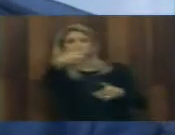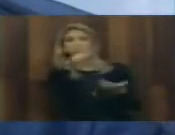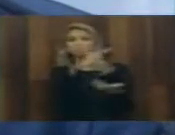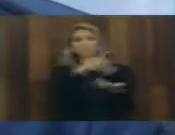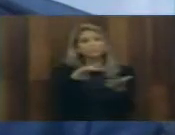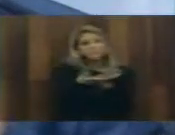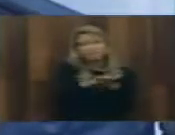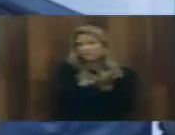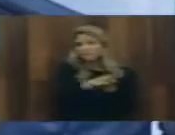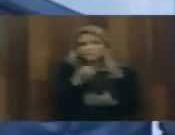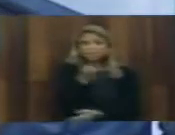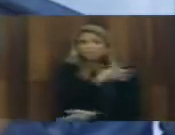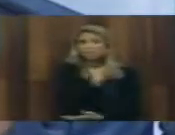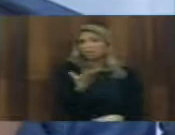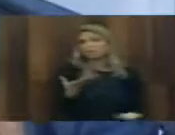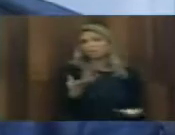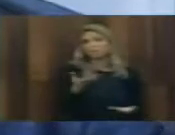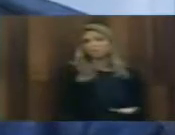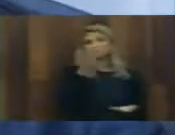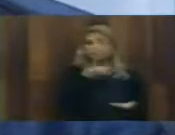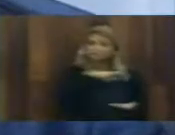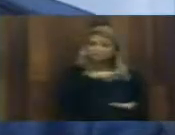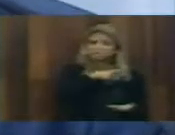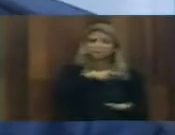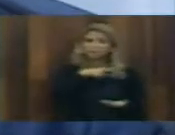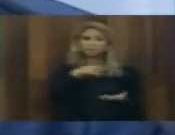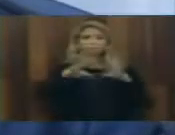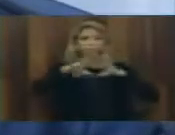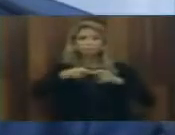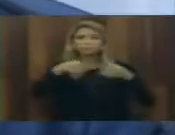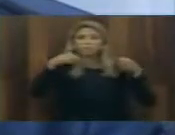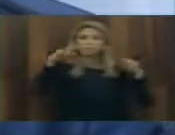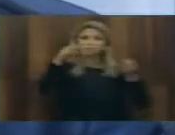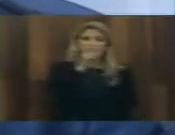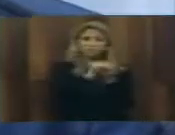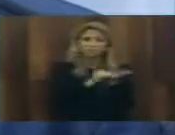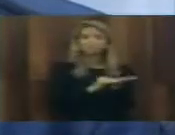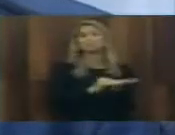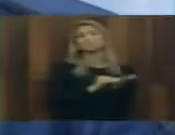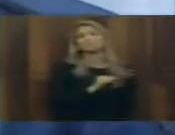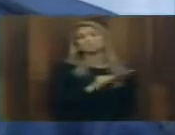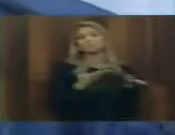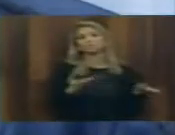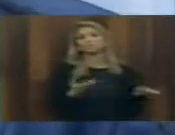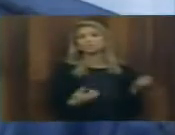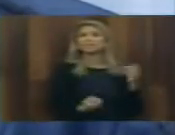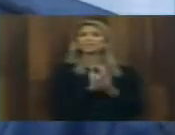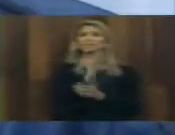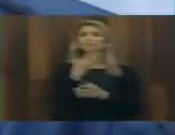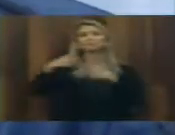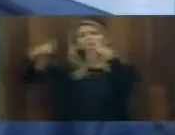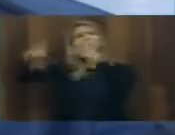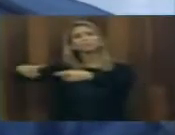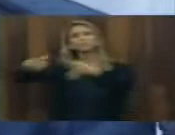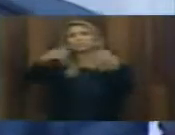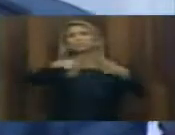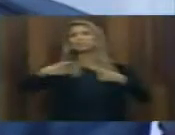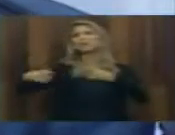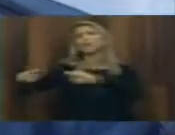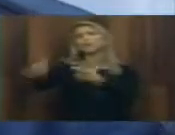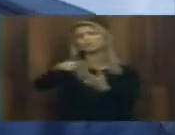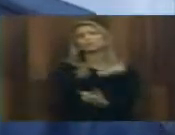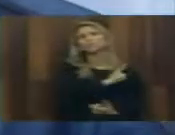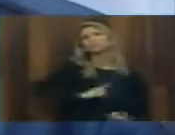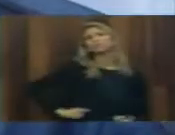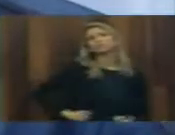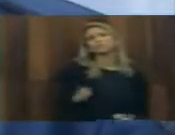novos cargos. São os mesmos cargos que já existem no Poder Público Municipal. Criação de secretaria ou órgão também é exclusivamente